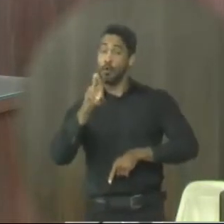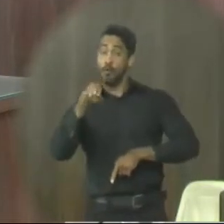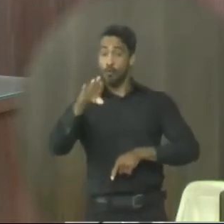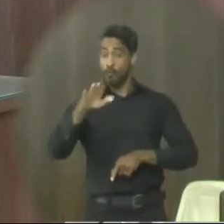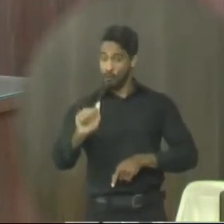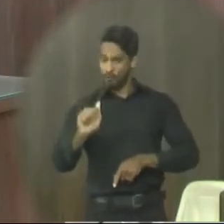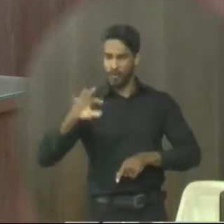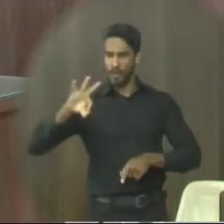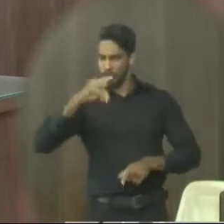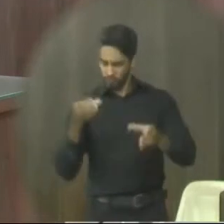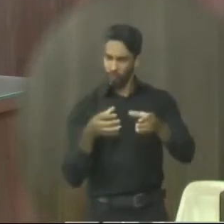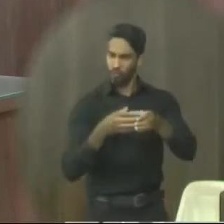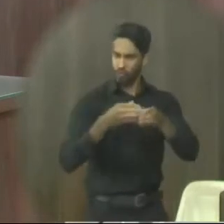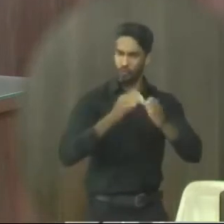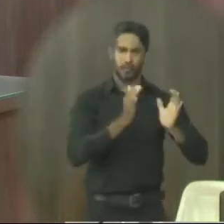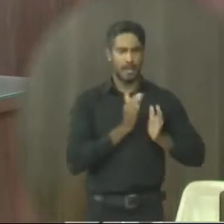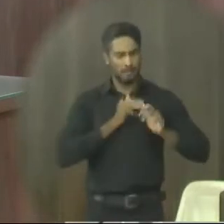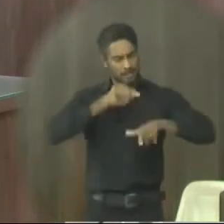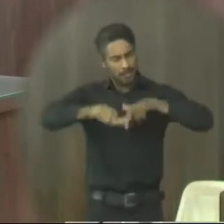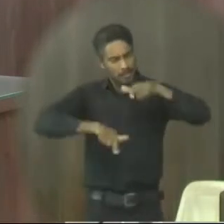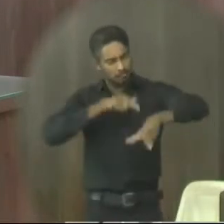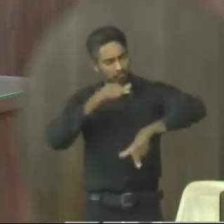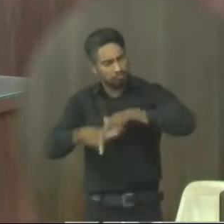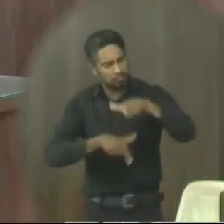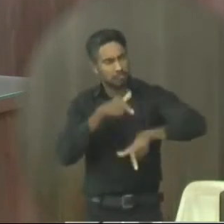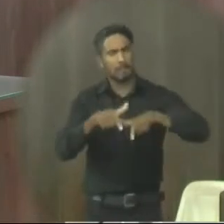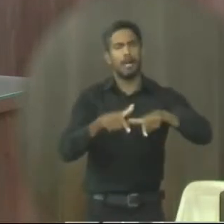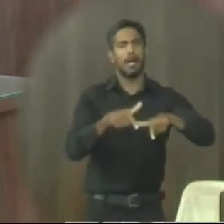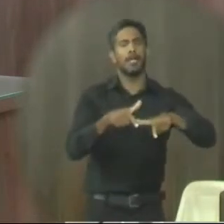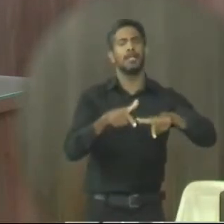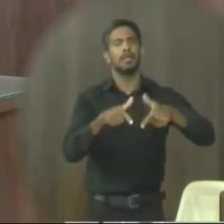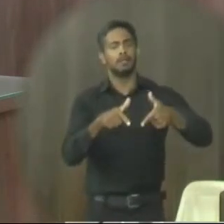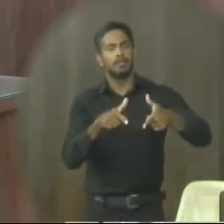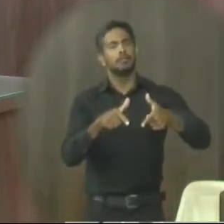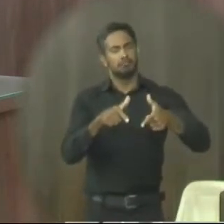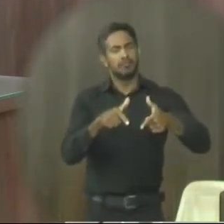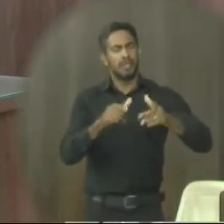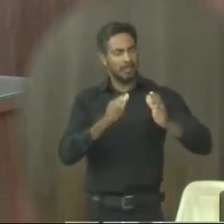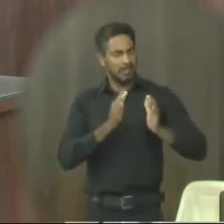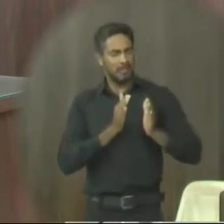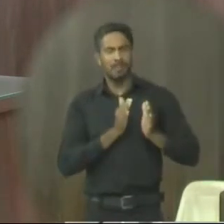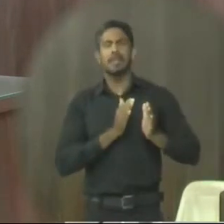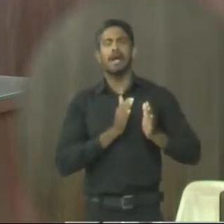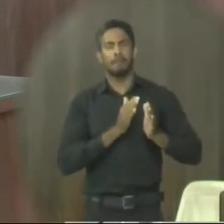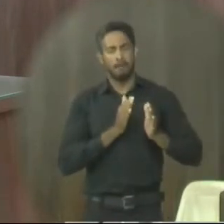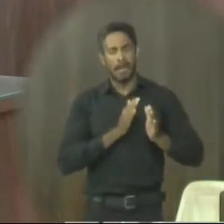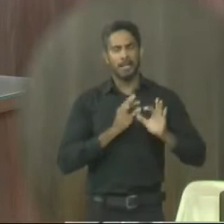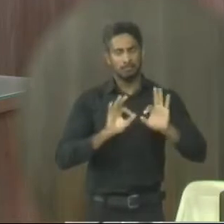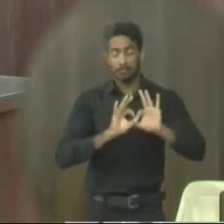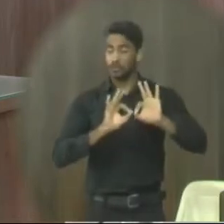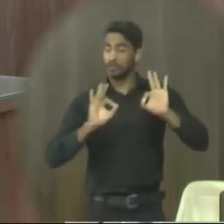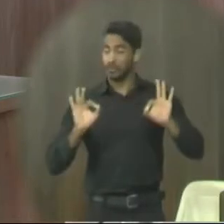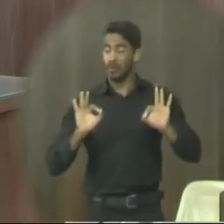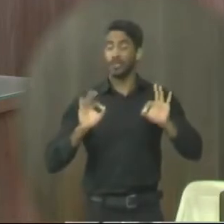presente. Esse trabalho magnífico que vocês fazem aí junto ao Centro Dia da APAE.